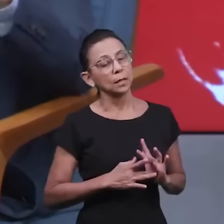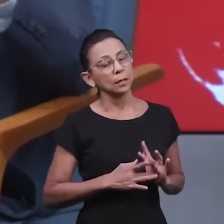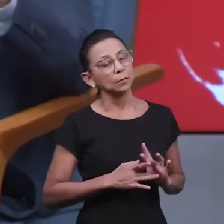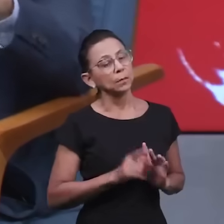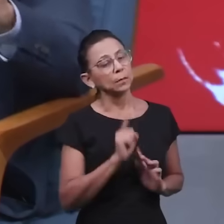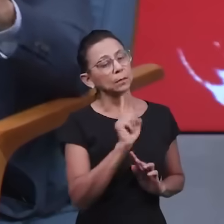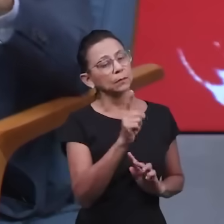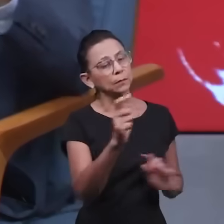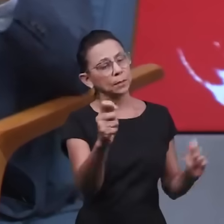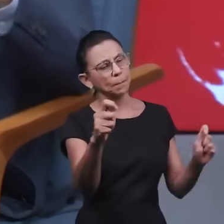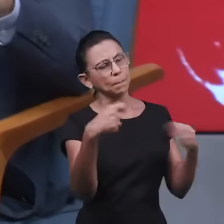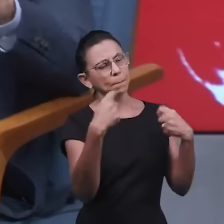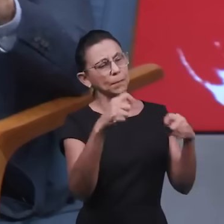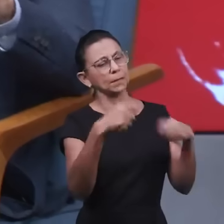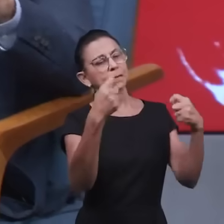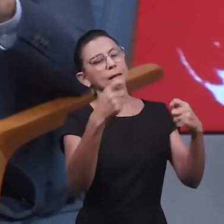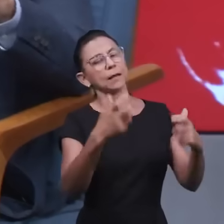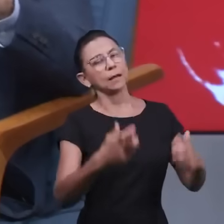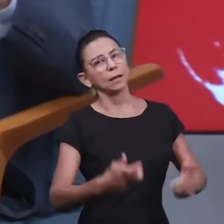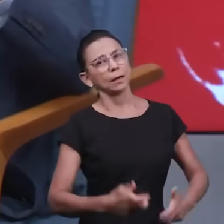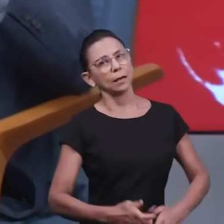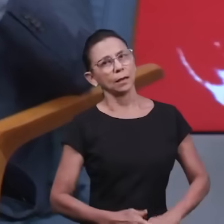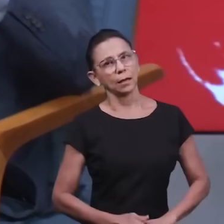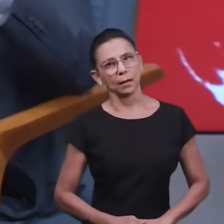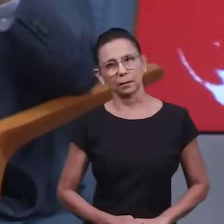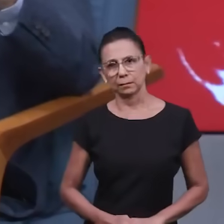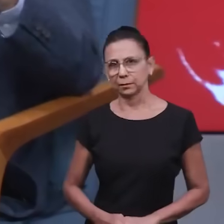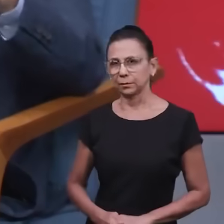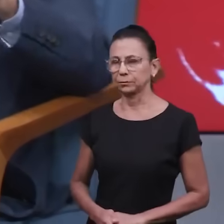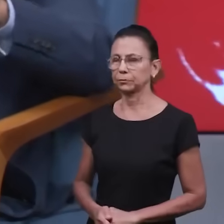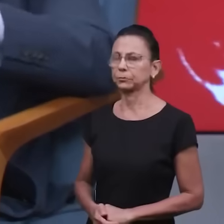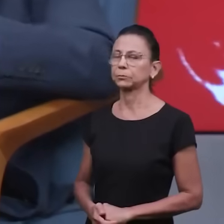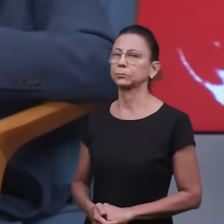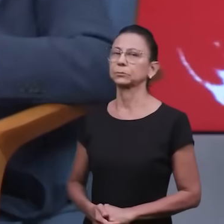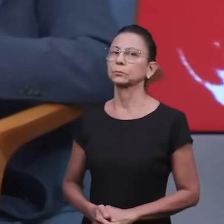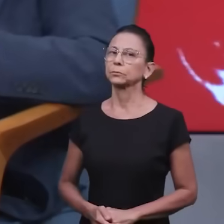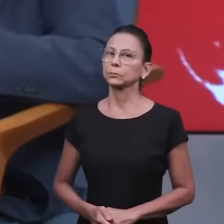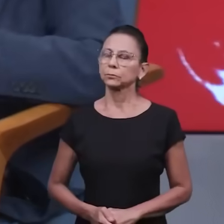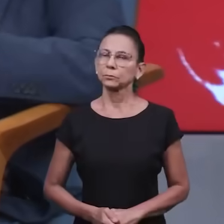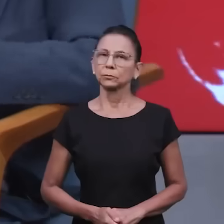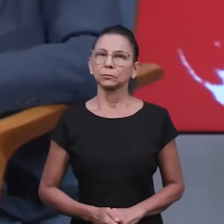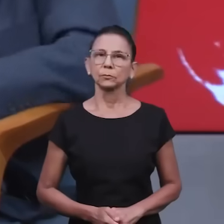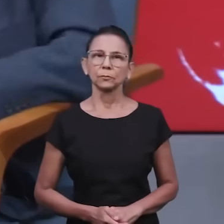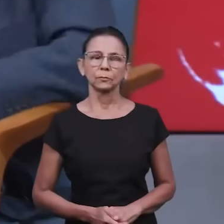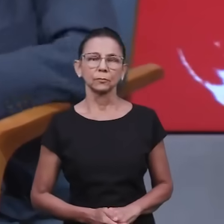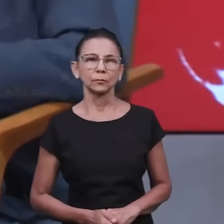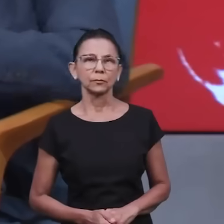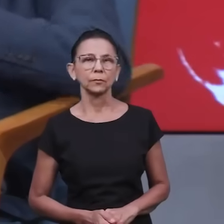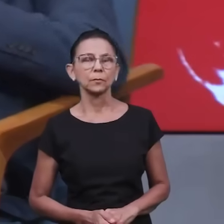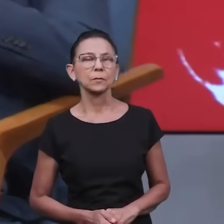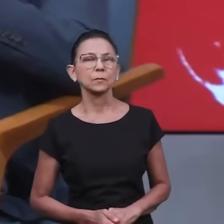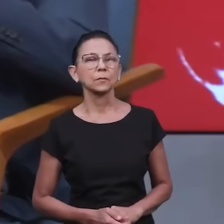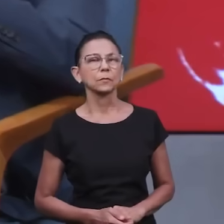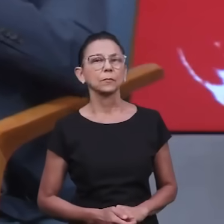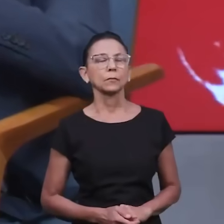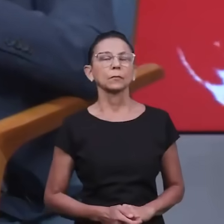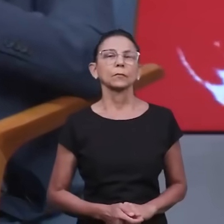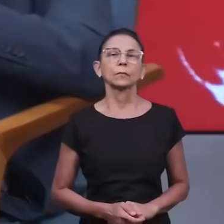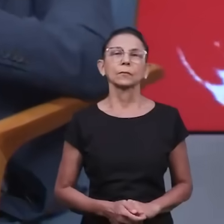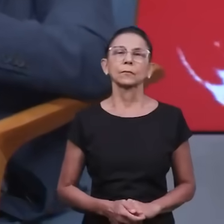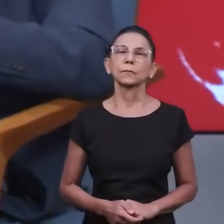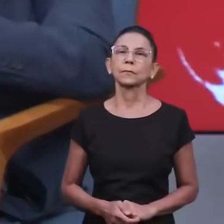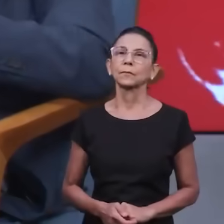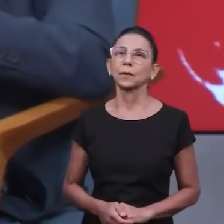Jesus, a quem tu persegues. Vamos lá, irmãos, vamos lá. Nós